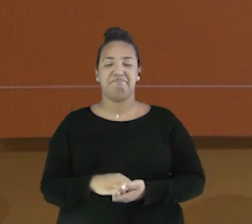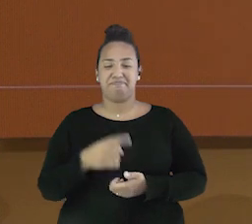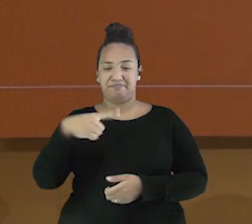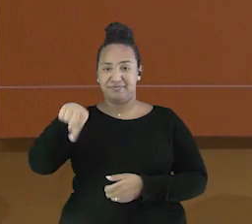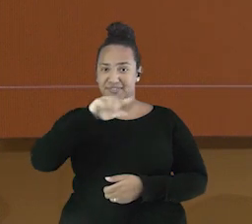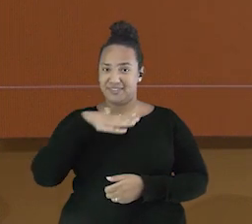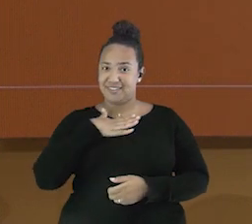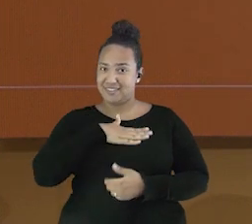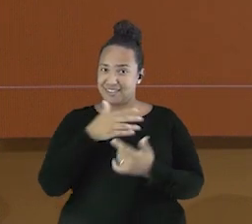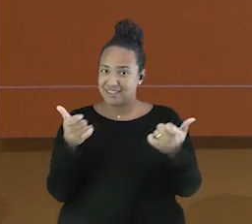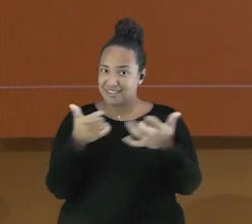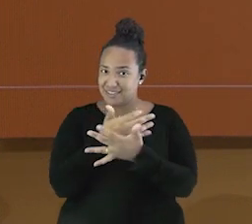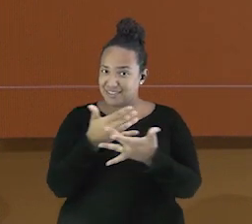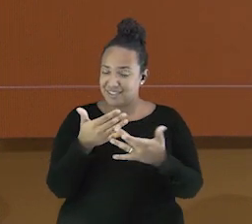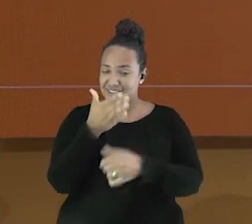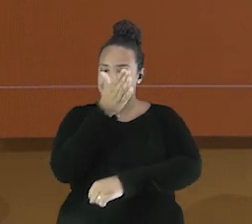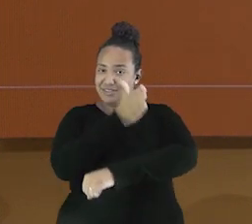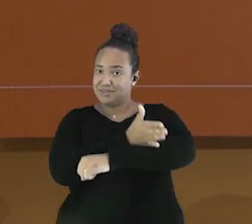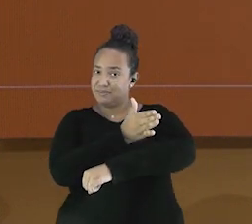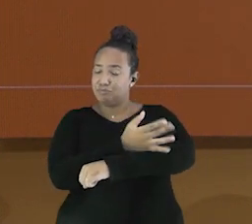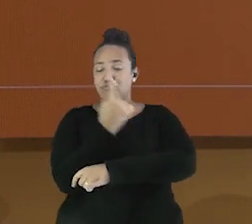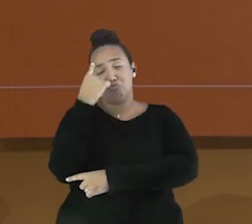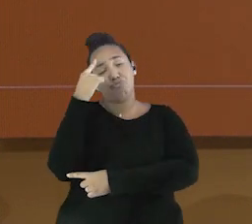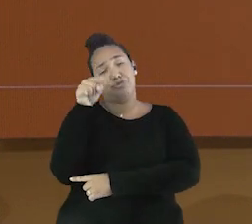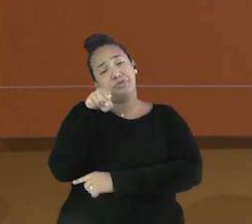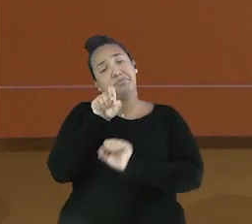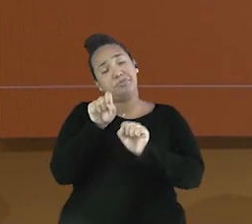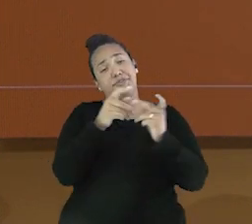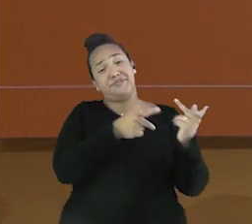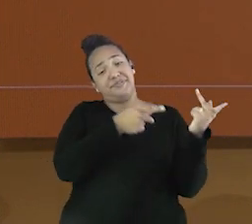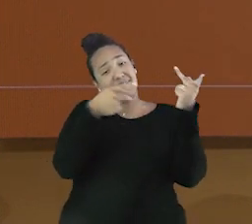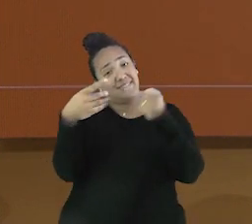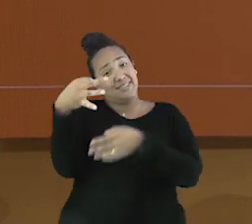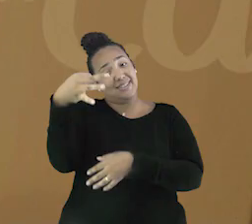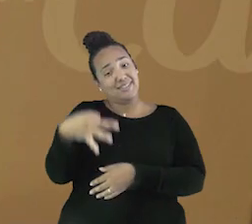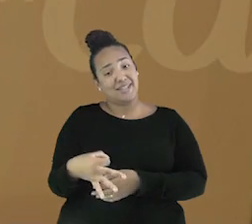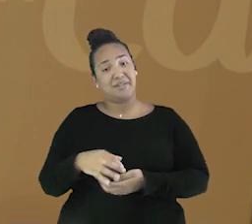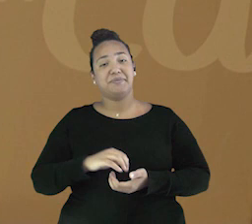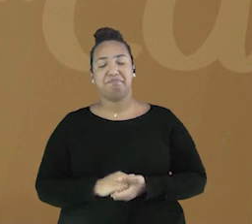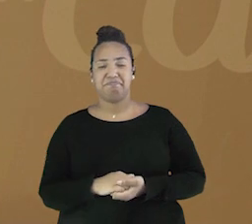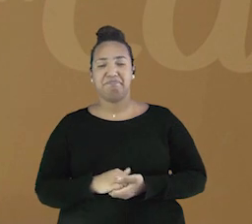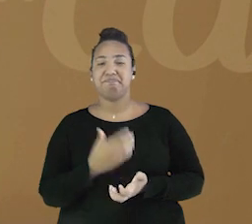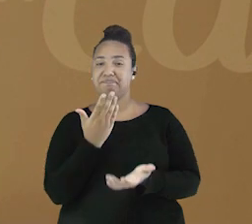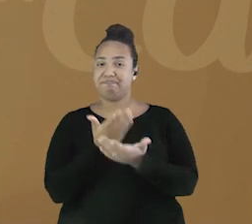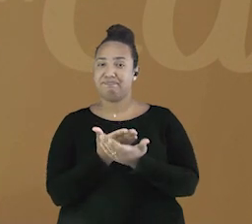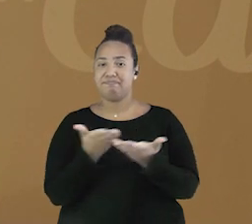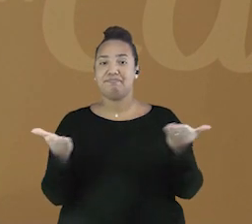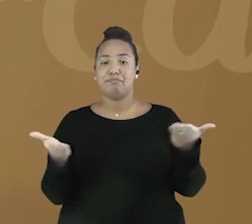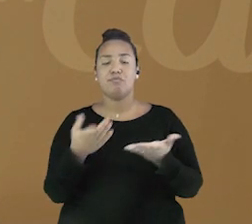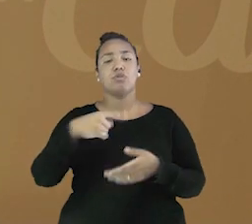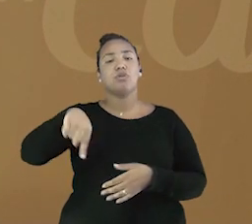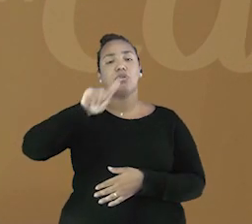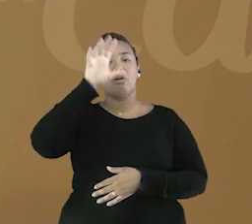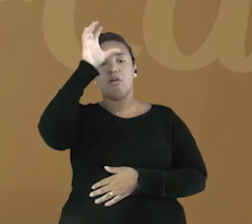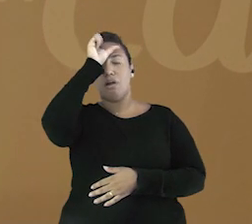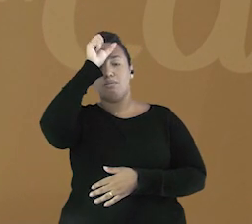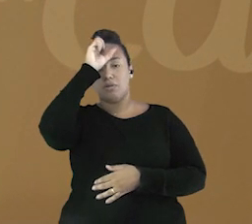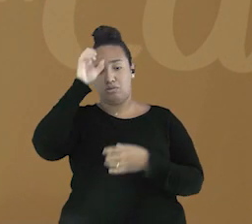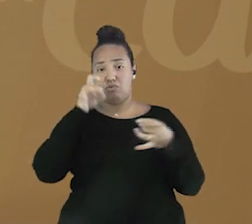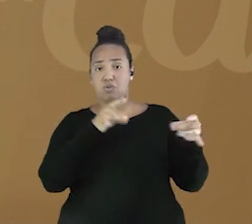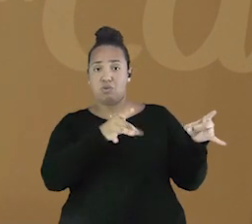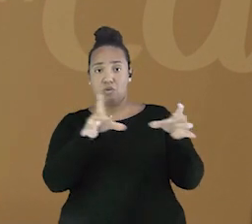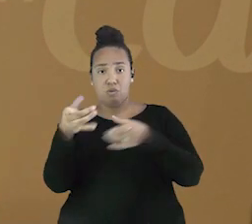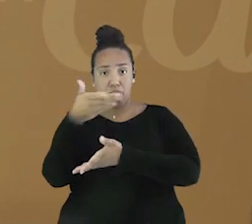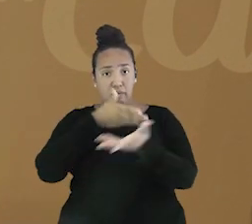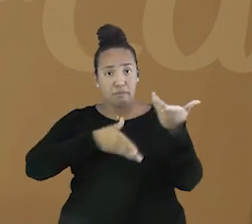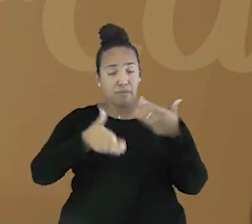cidades medievais, pessoal? Quem sabe um dia vocês possam visitá-las, não é mesmo? Na aula de hoje, nós vimos como o comércio é